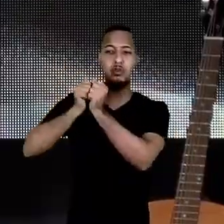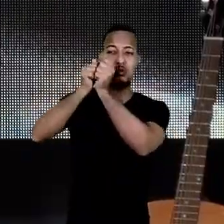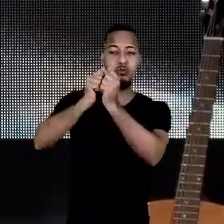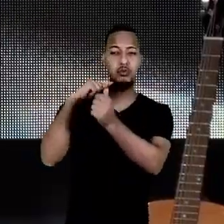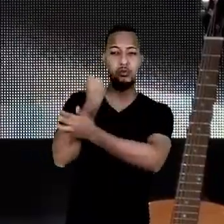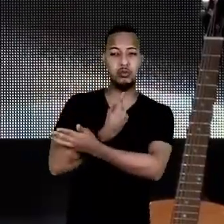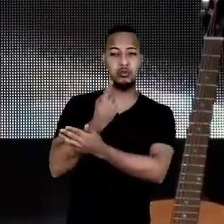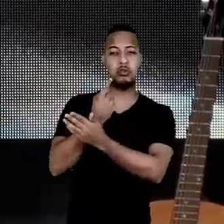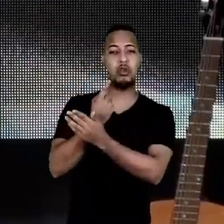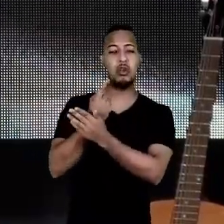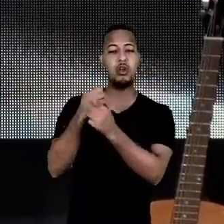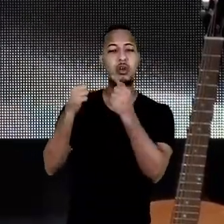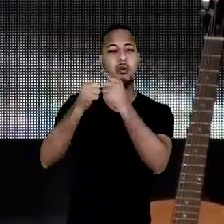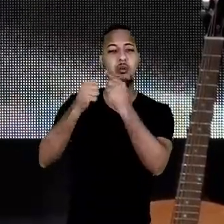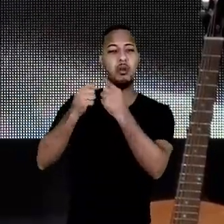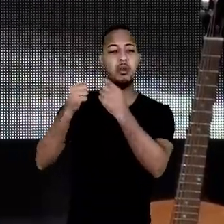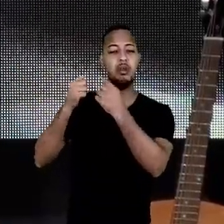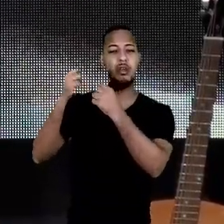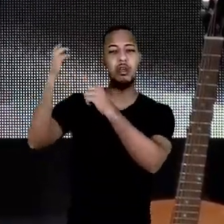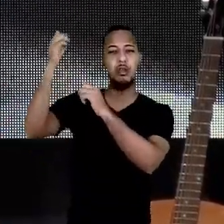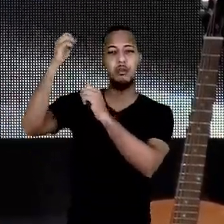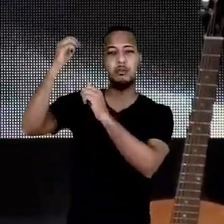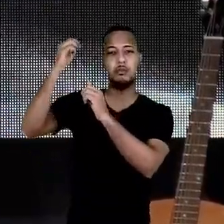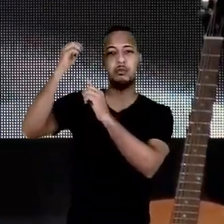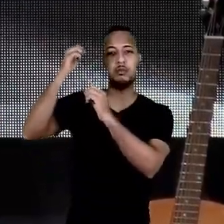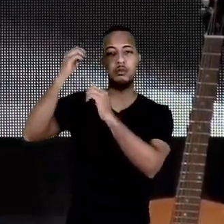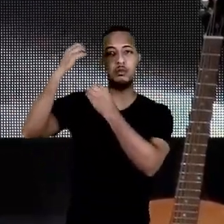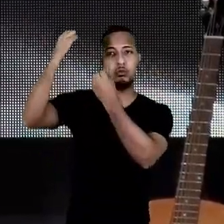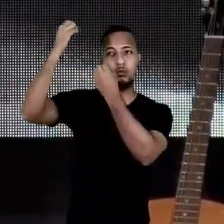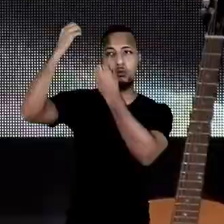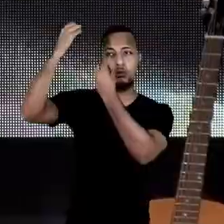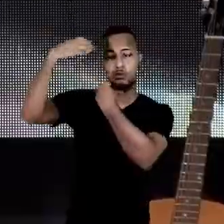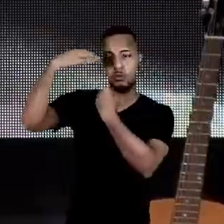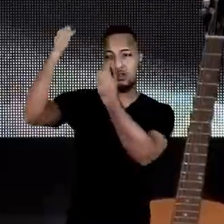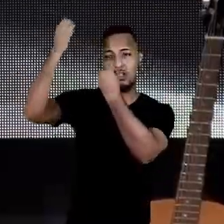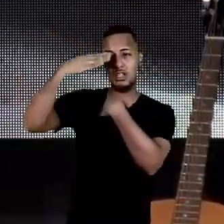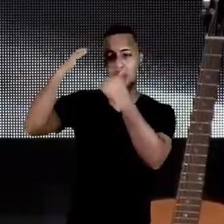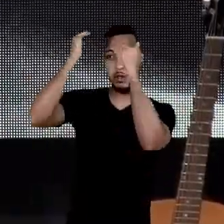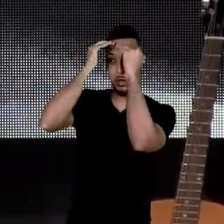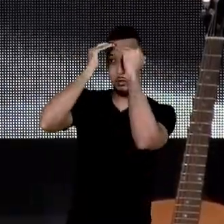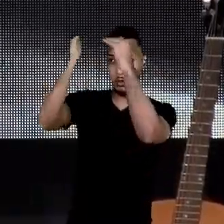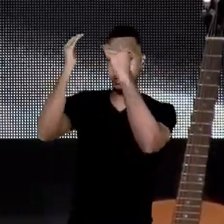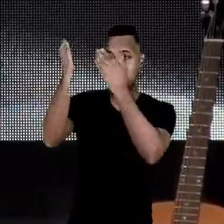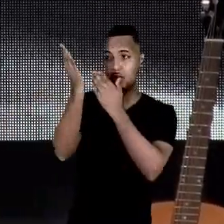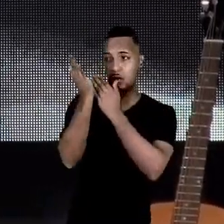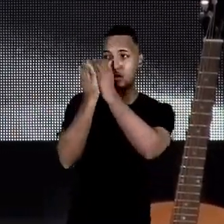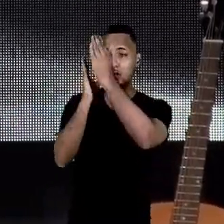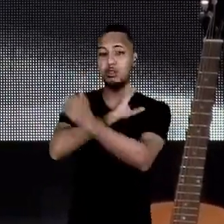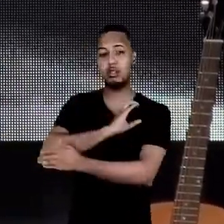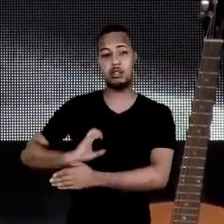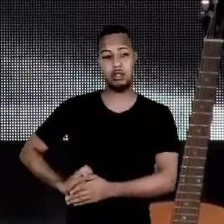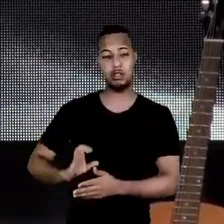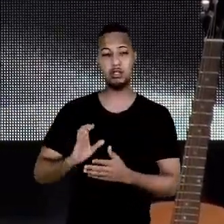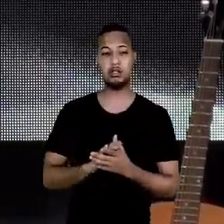de Deus, e levando cativo todo o entendimento à obediência de Cristo.